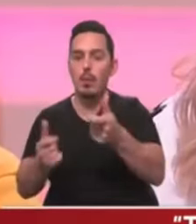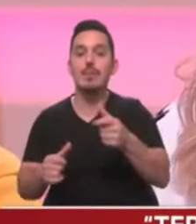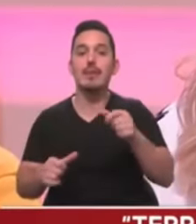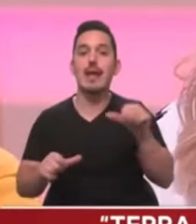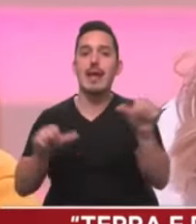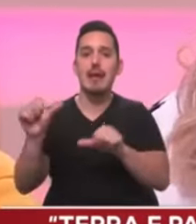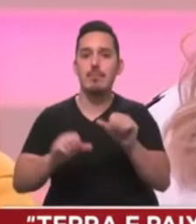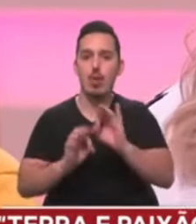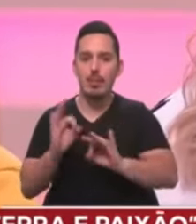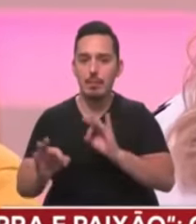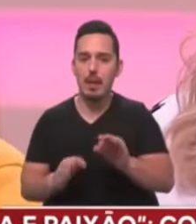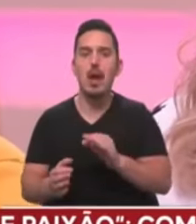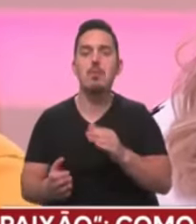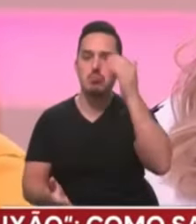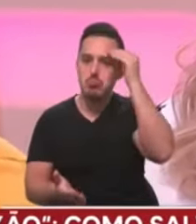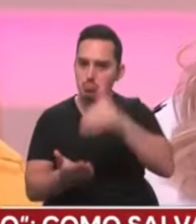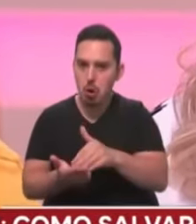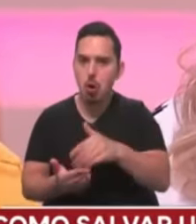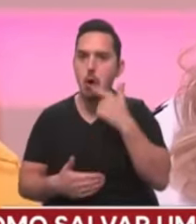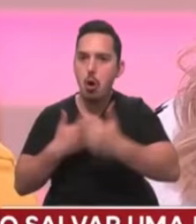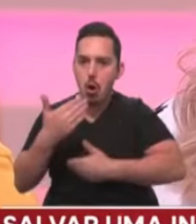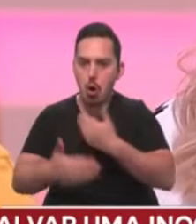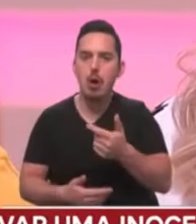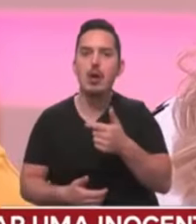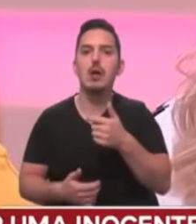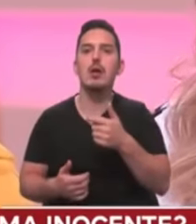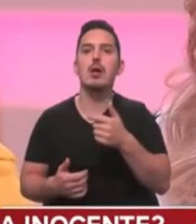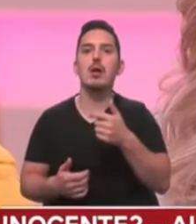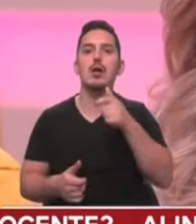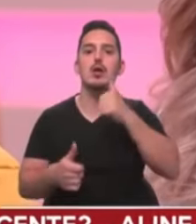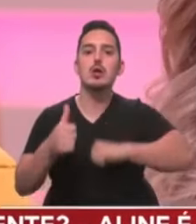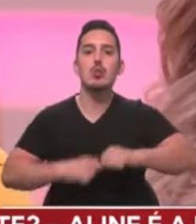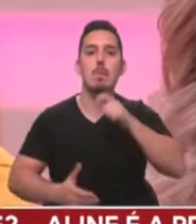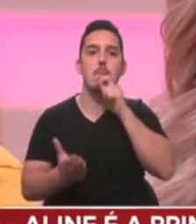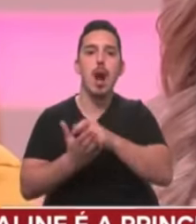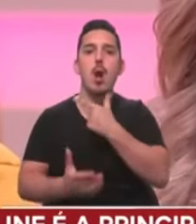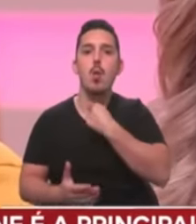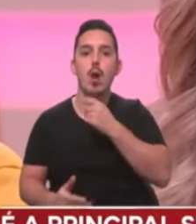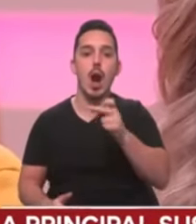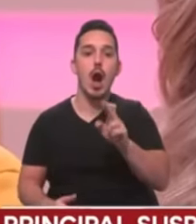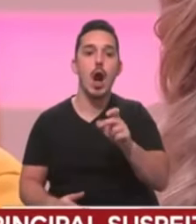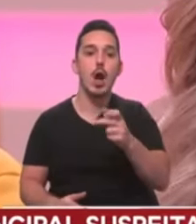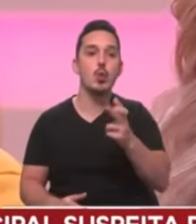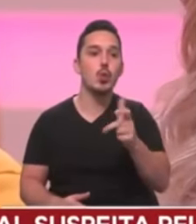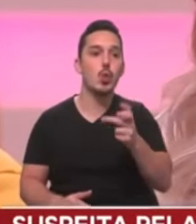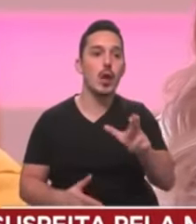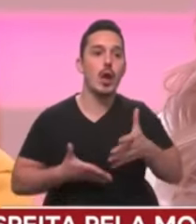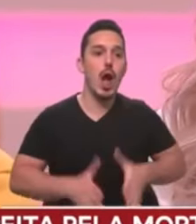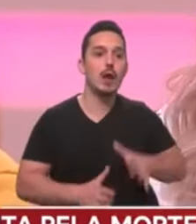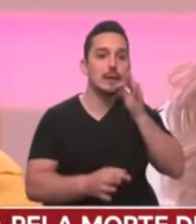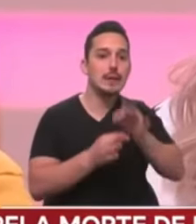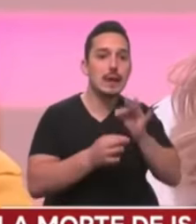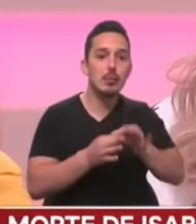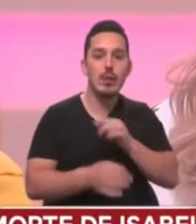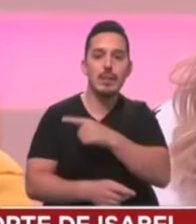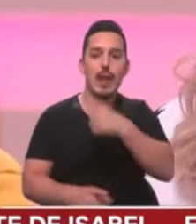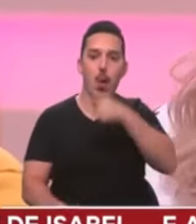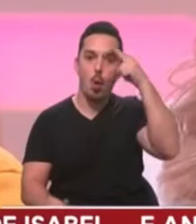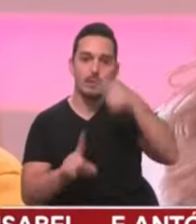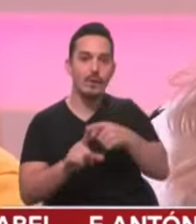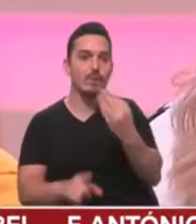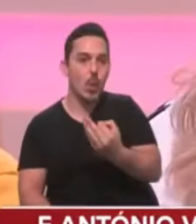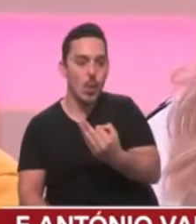estava a resultar. E ela tinha cirurgia marcada para agosto, o Arthur iria nascer em setembro e ela. Ela tinha um objetivo,